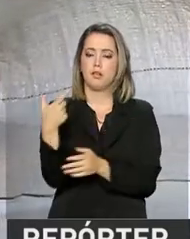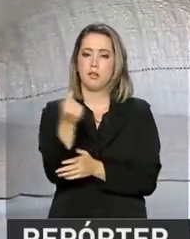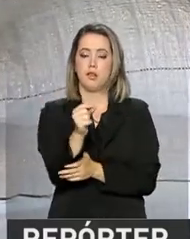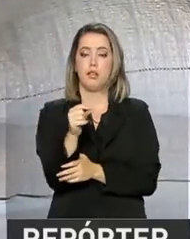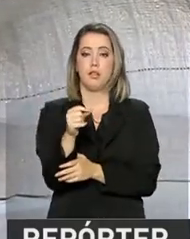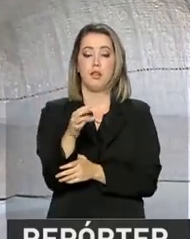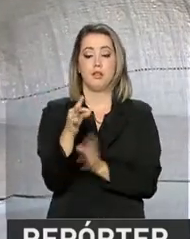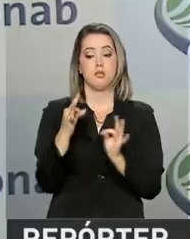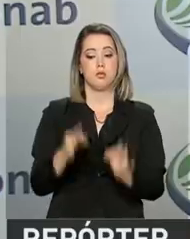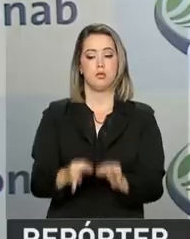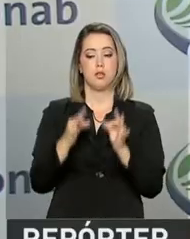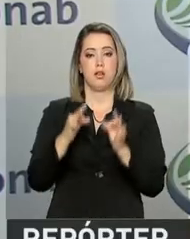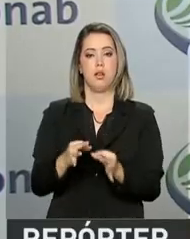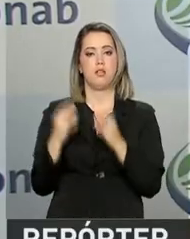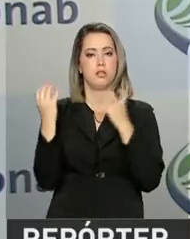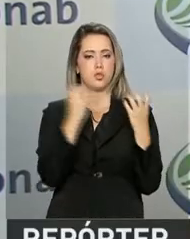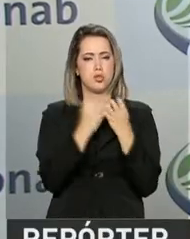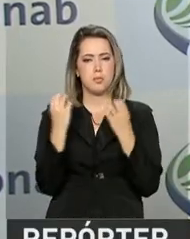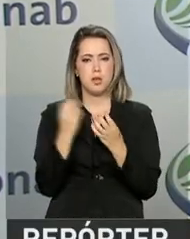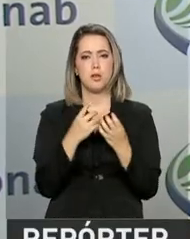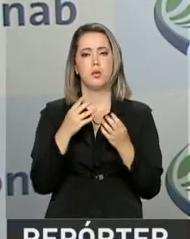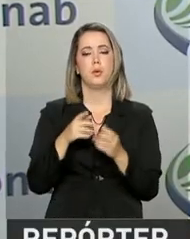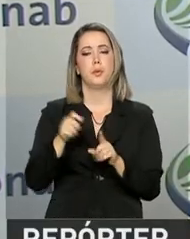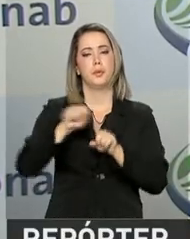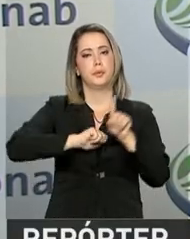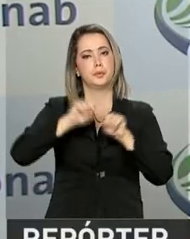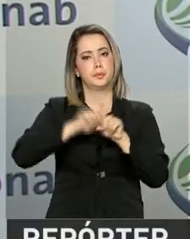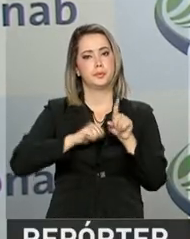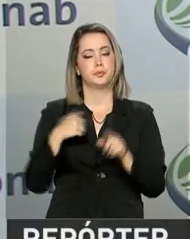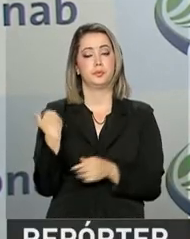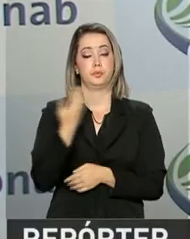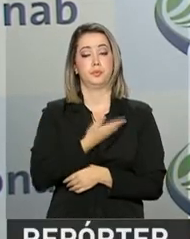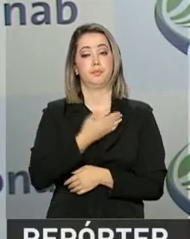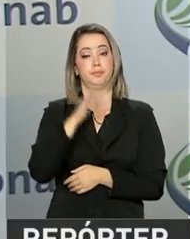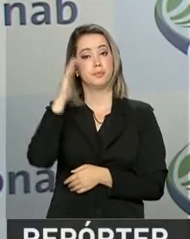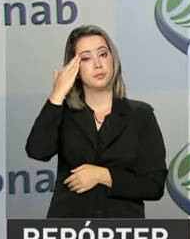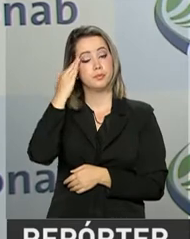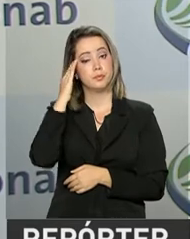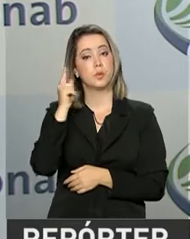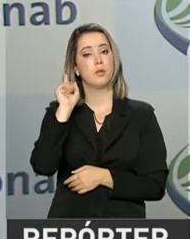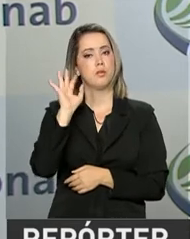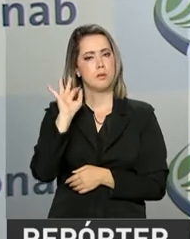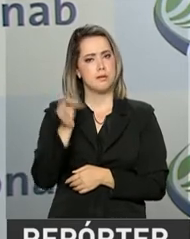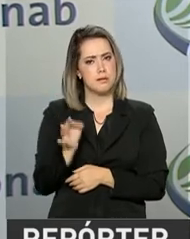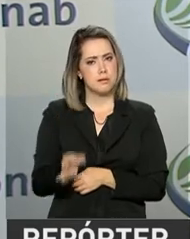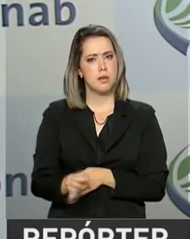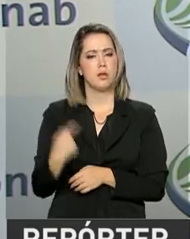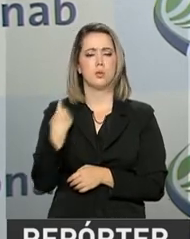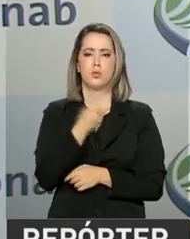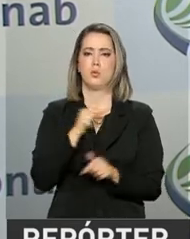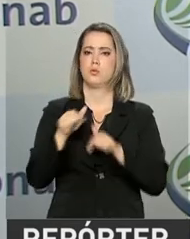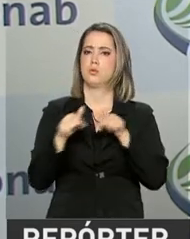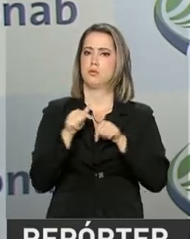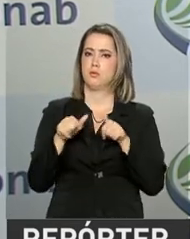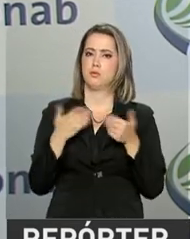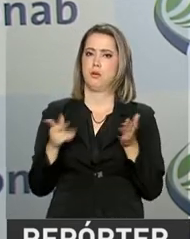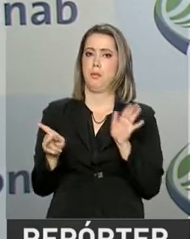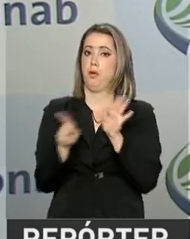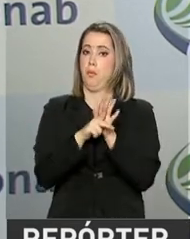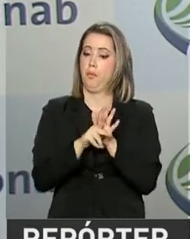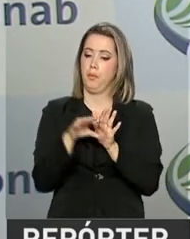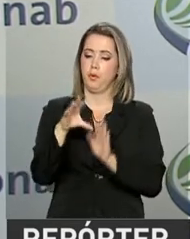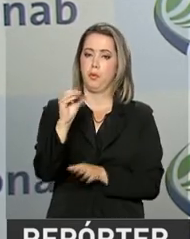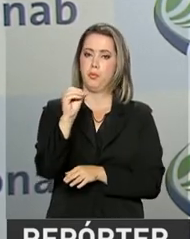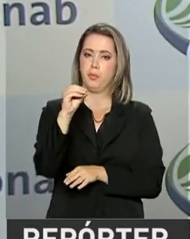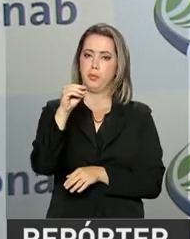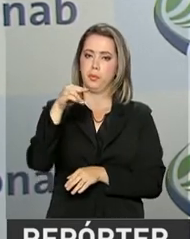milho por mês a gente entende que a gente está cumprindo o papel da missão institucional da